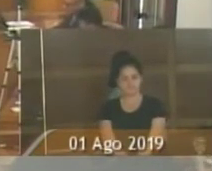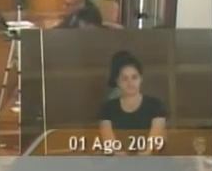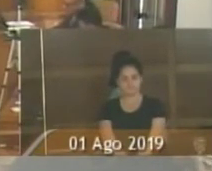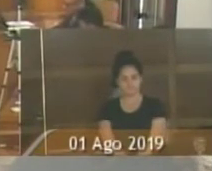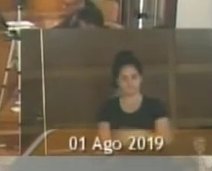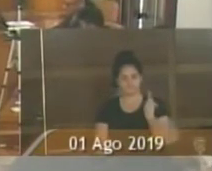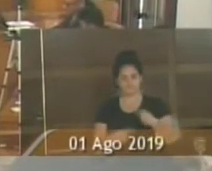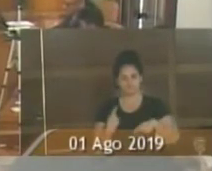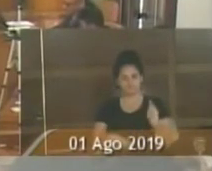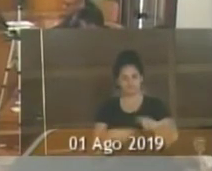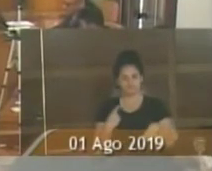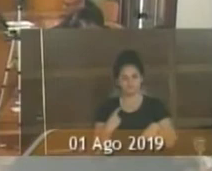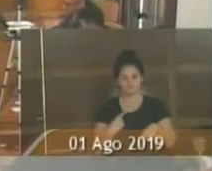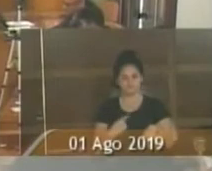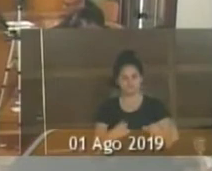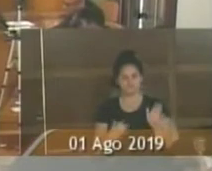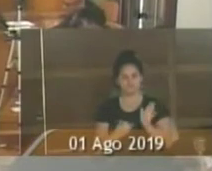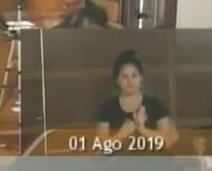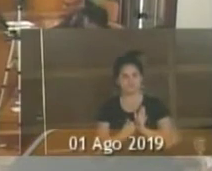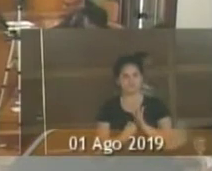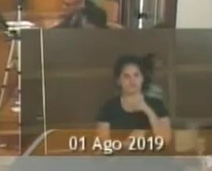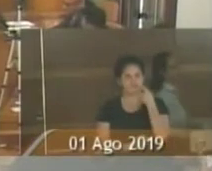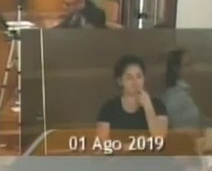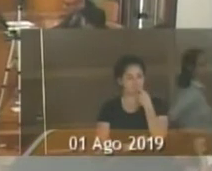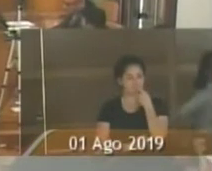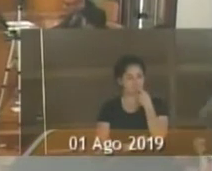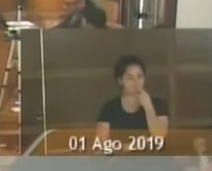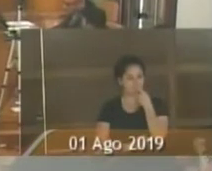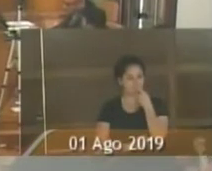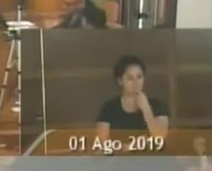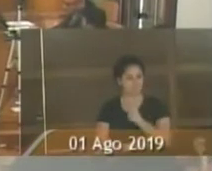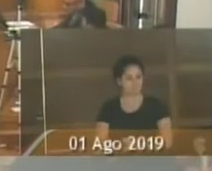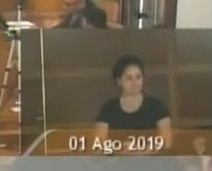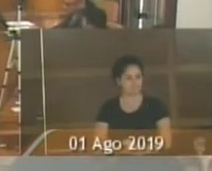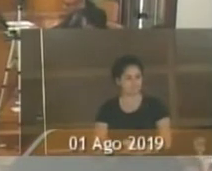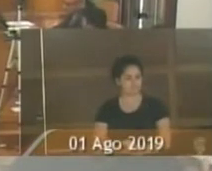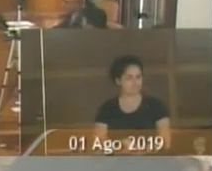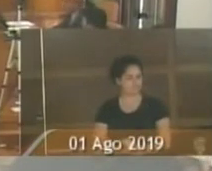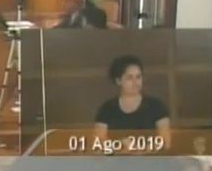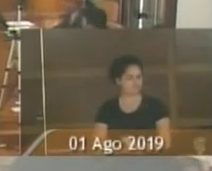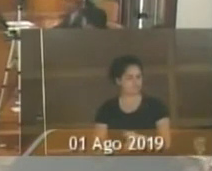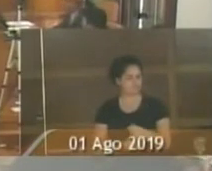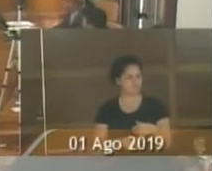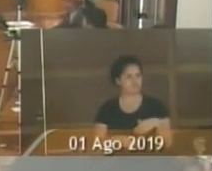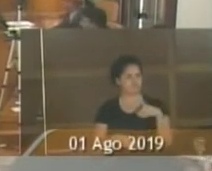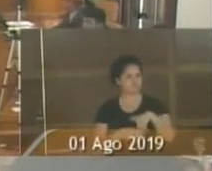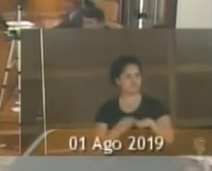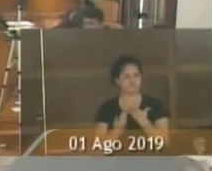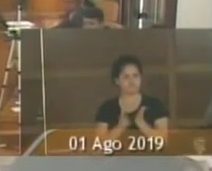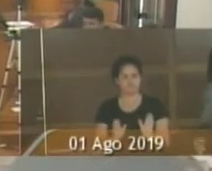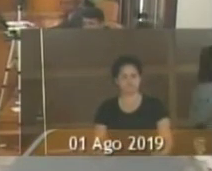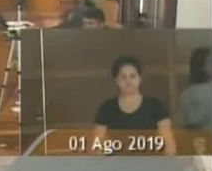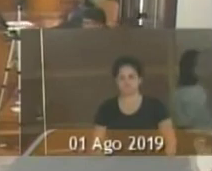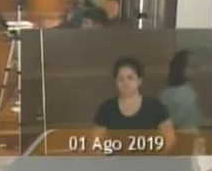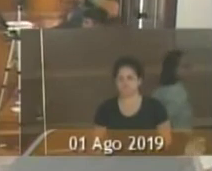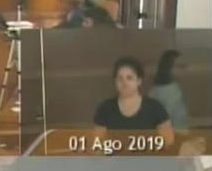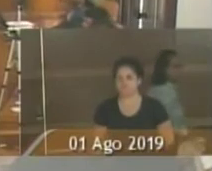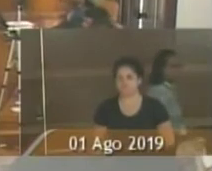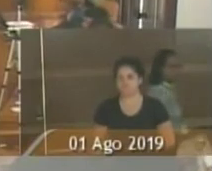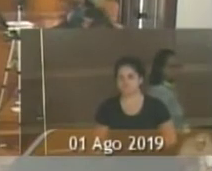Em discussão única, requerimento verbal... Okay. Em discussão, não havendo oradores, votação aberta.